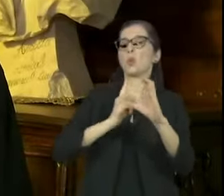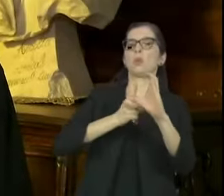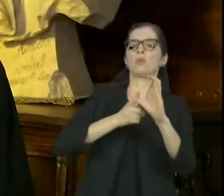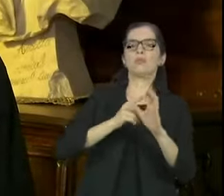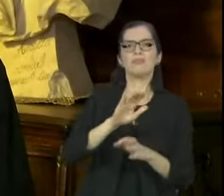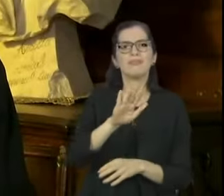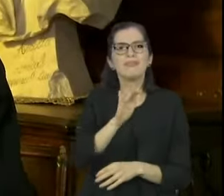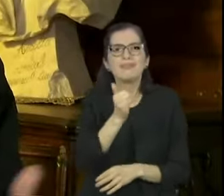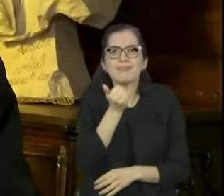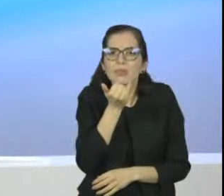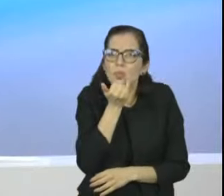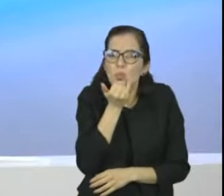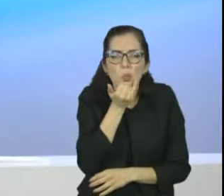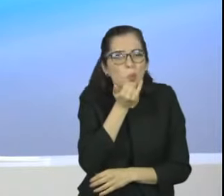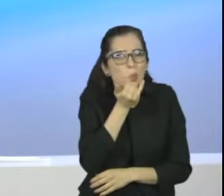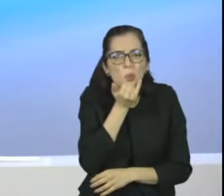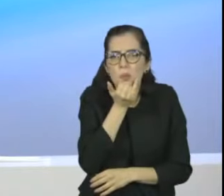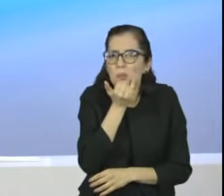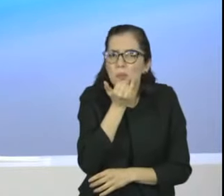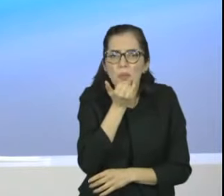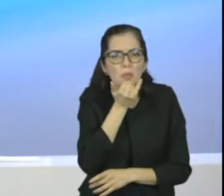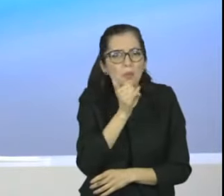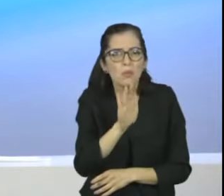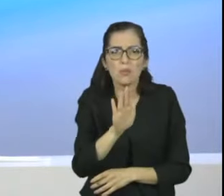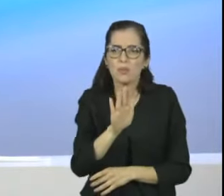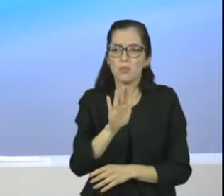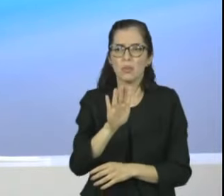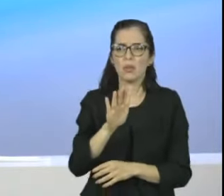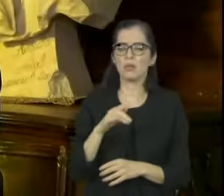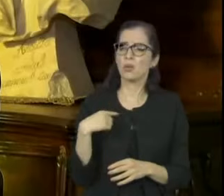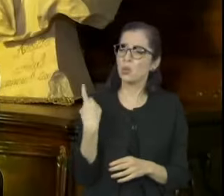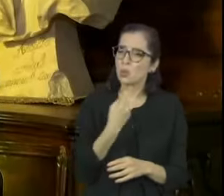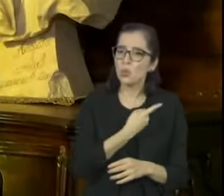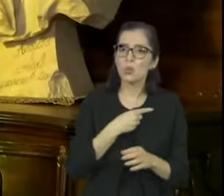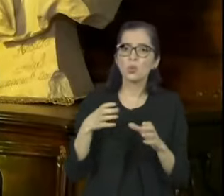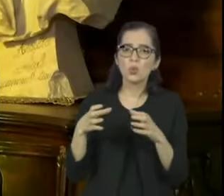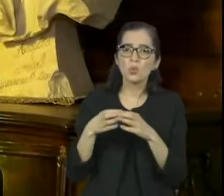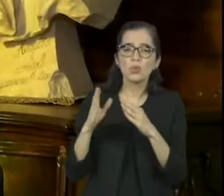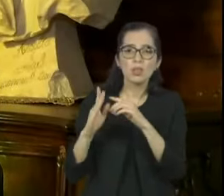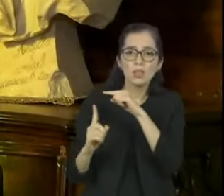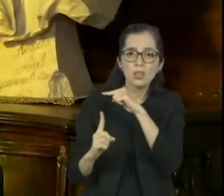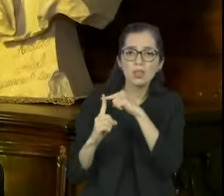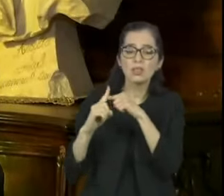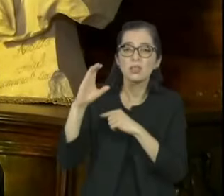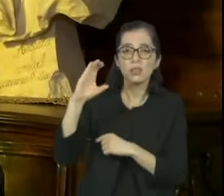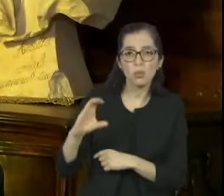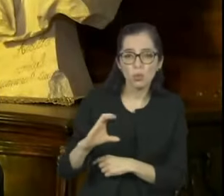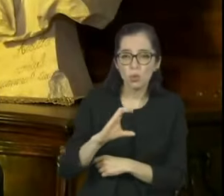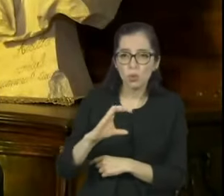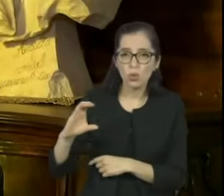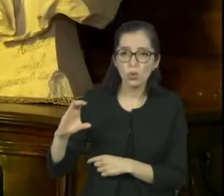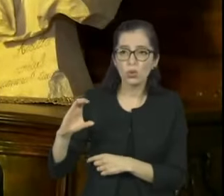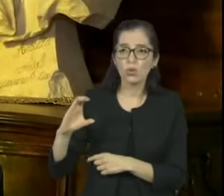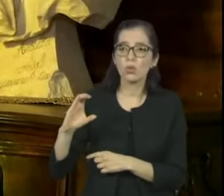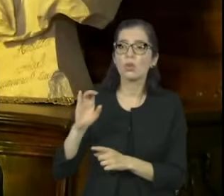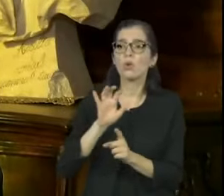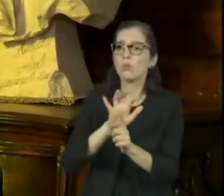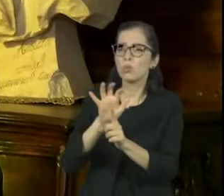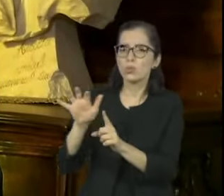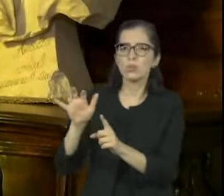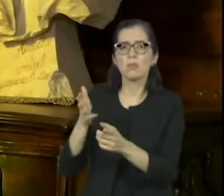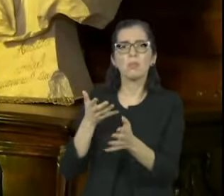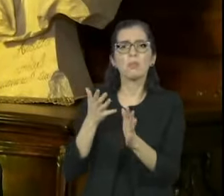Pouco a Pouco pega e pega até mesmo no âmbito das nossas comunidades o nosso povo católico a gente recebe